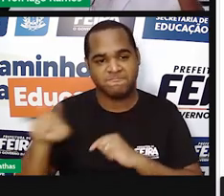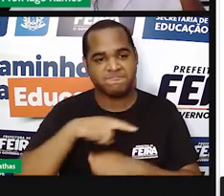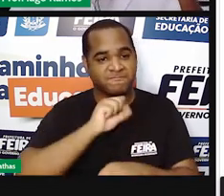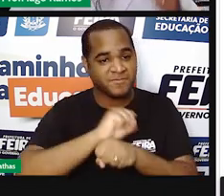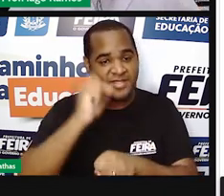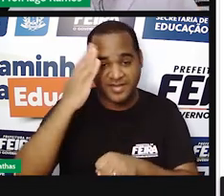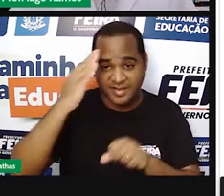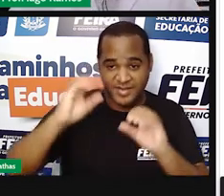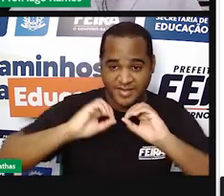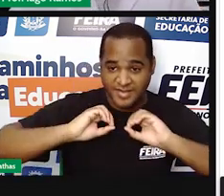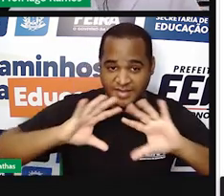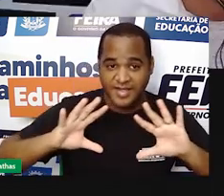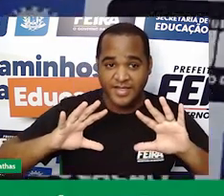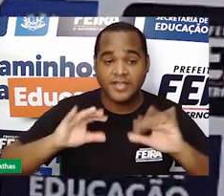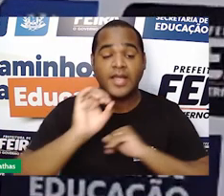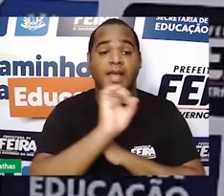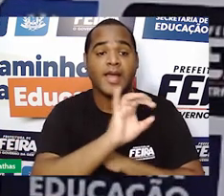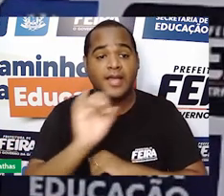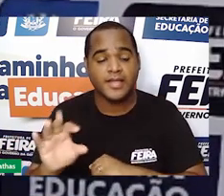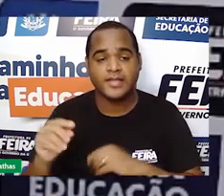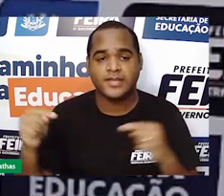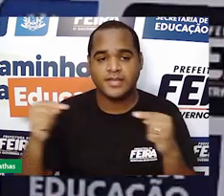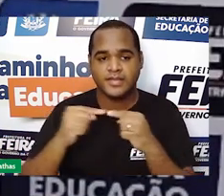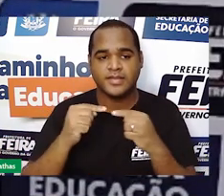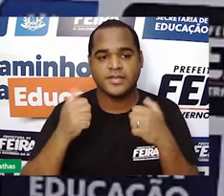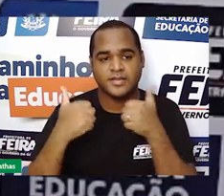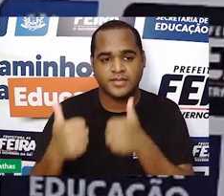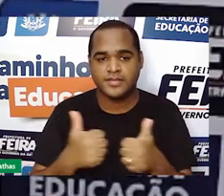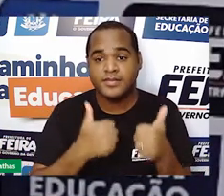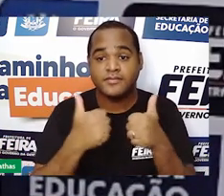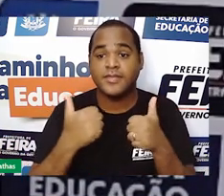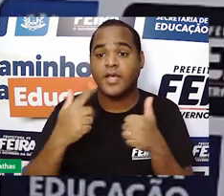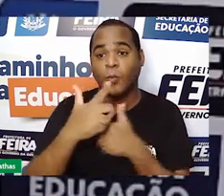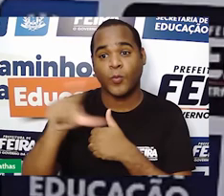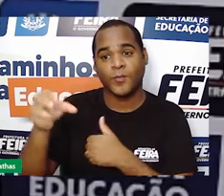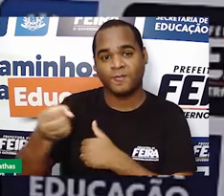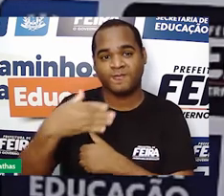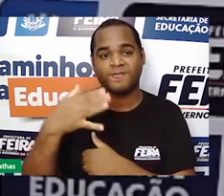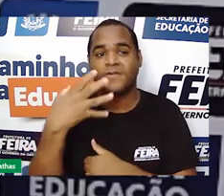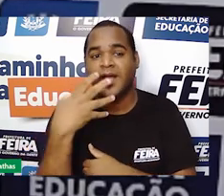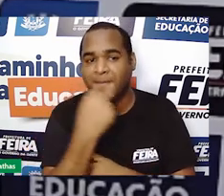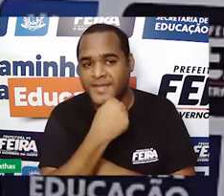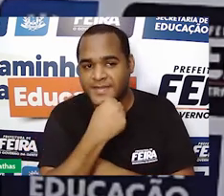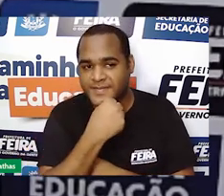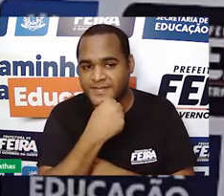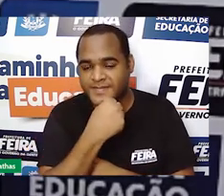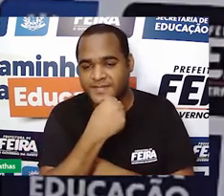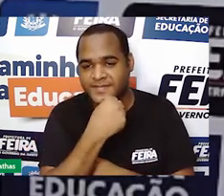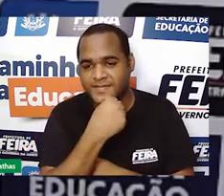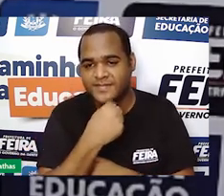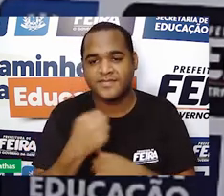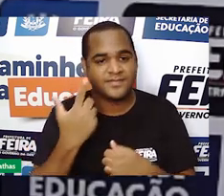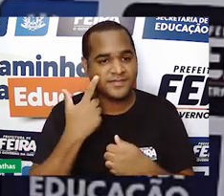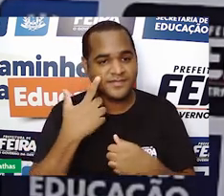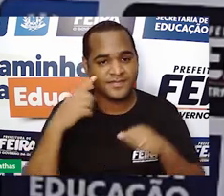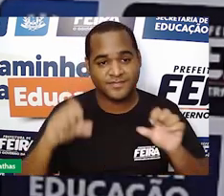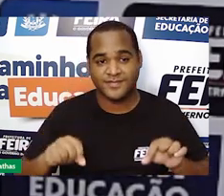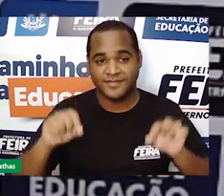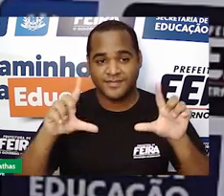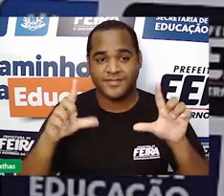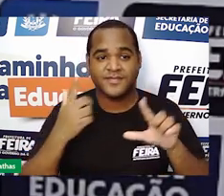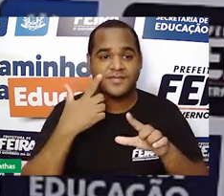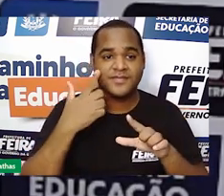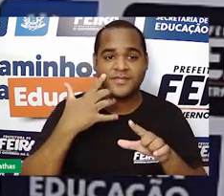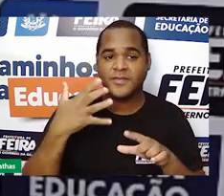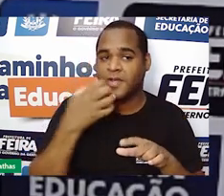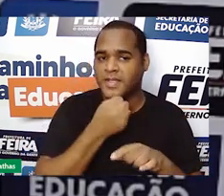Espero que você tenha entendido essa tela sai entra uma nova tela rapidinho a